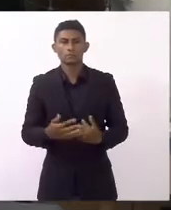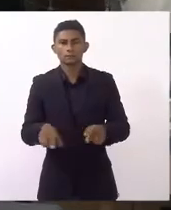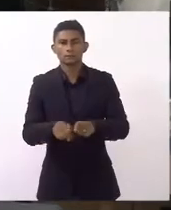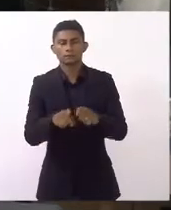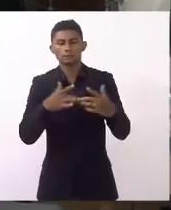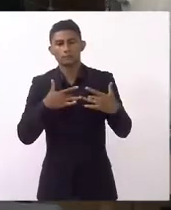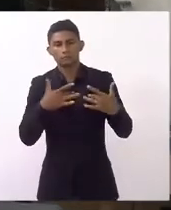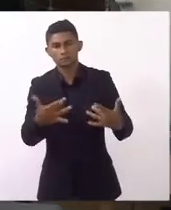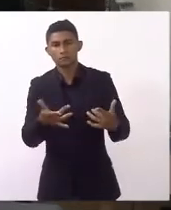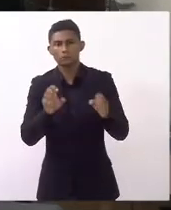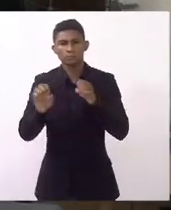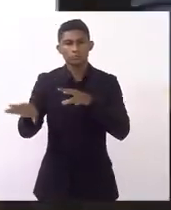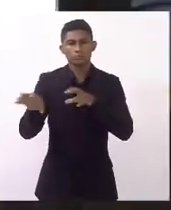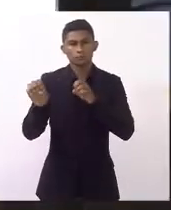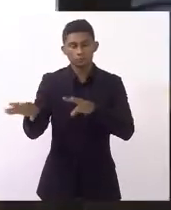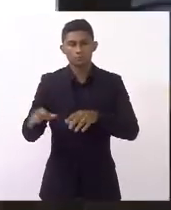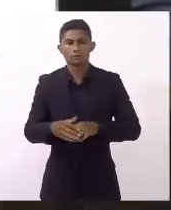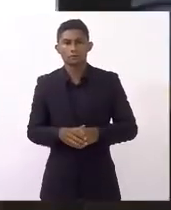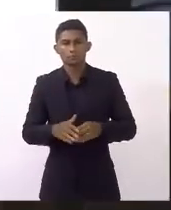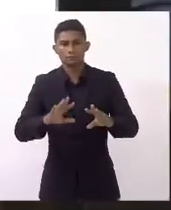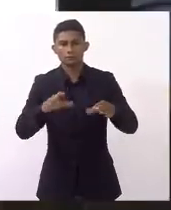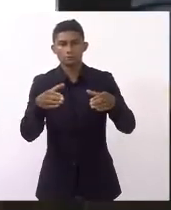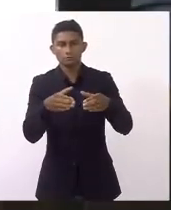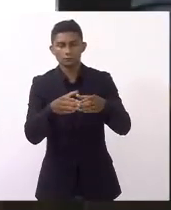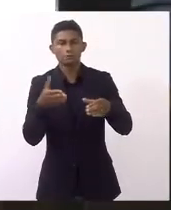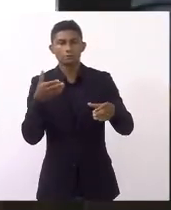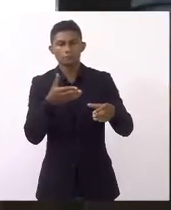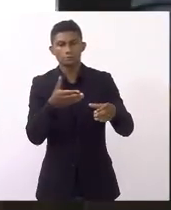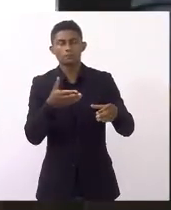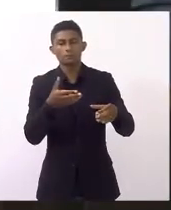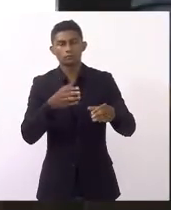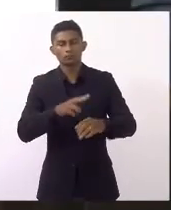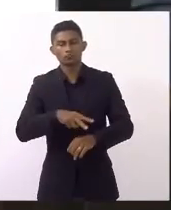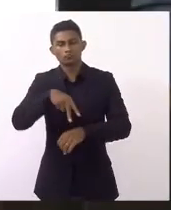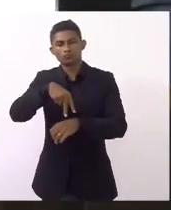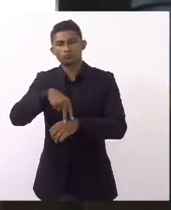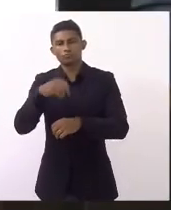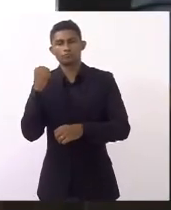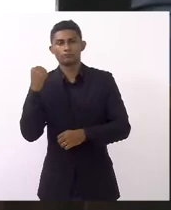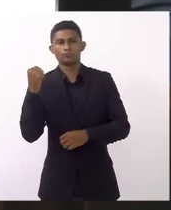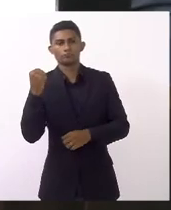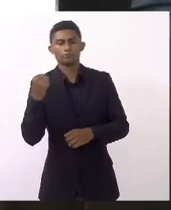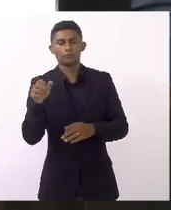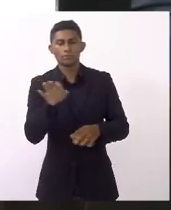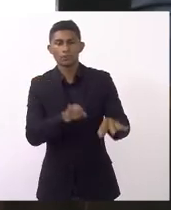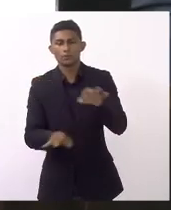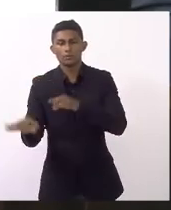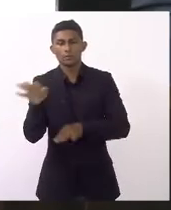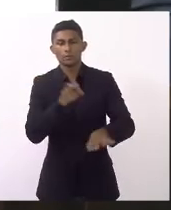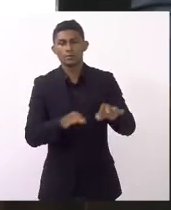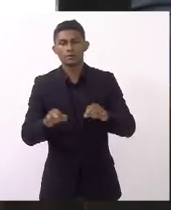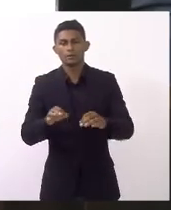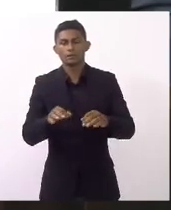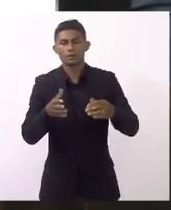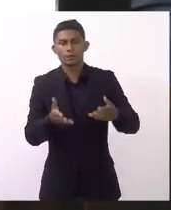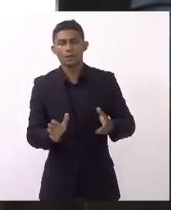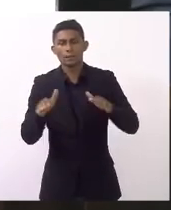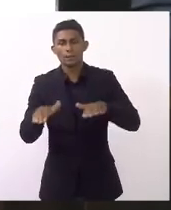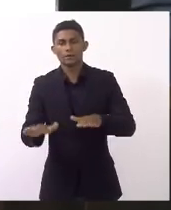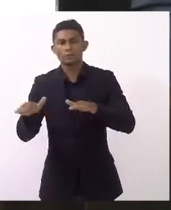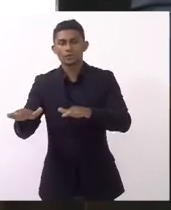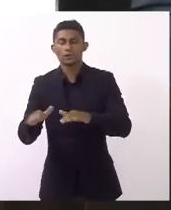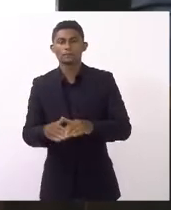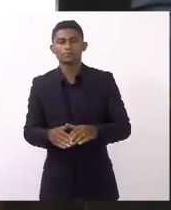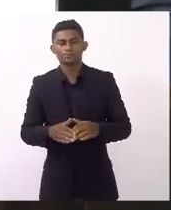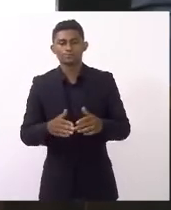solidariedade e educação o grupo tem forte protagonismo na organização do presente de Iemanjá na